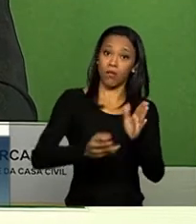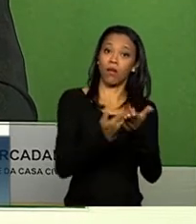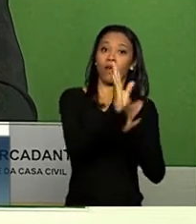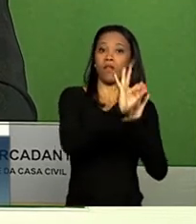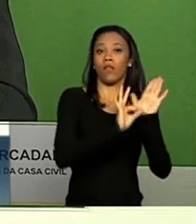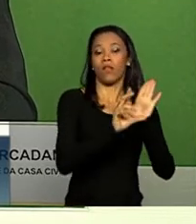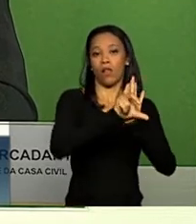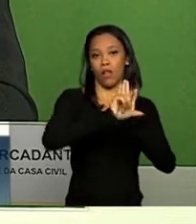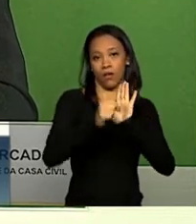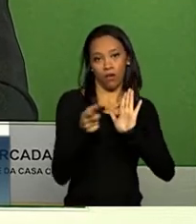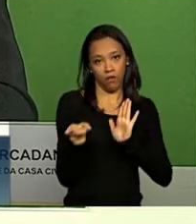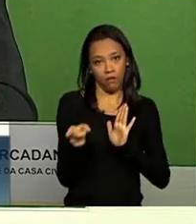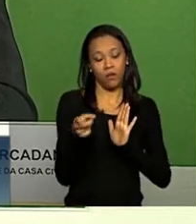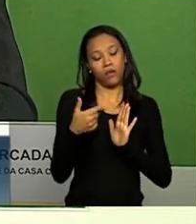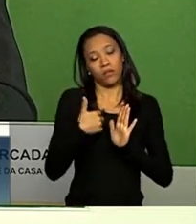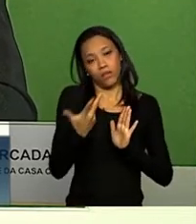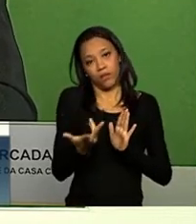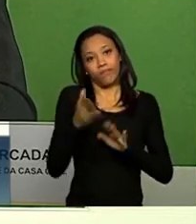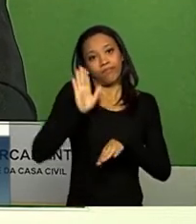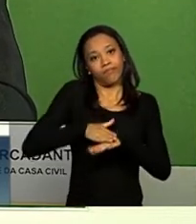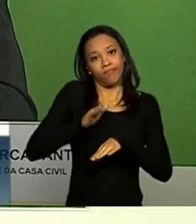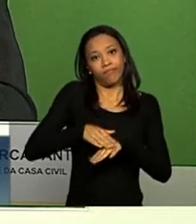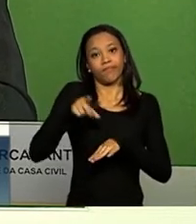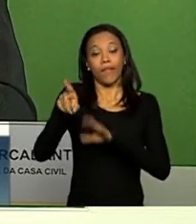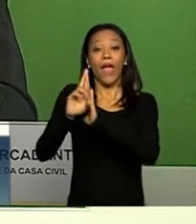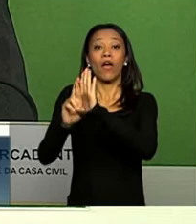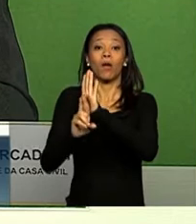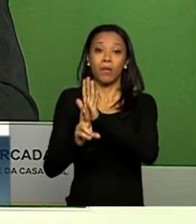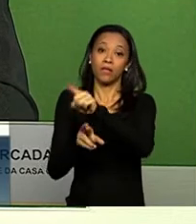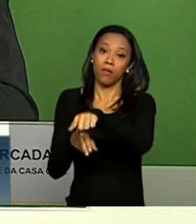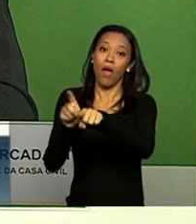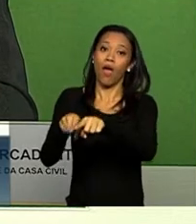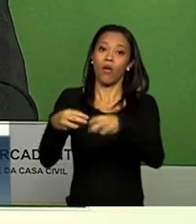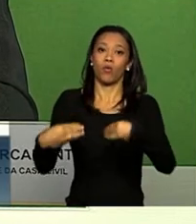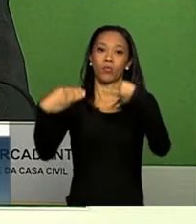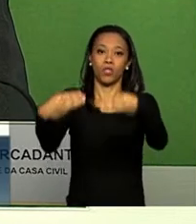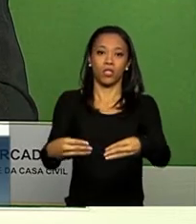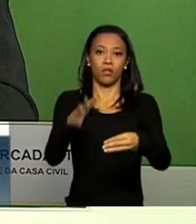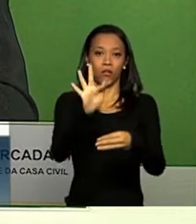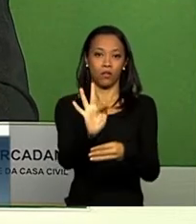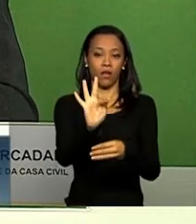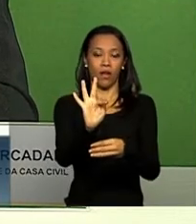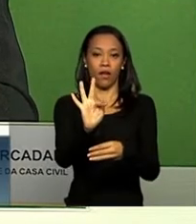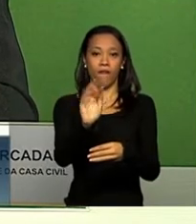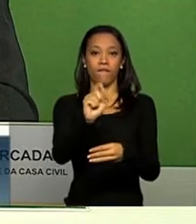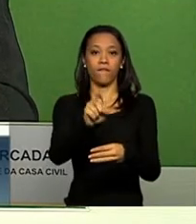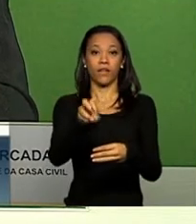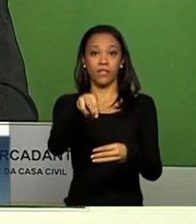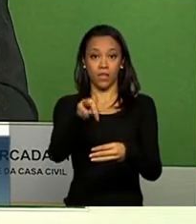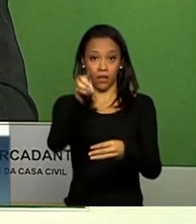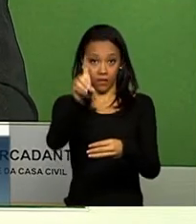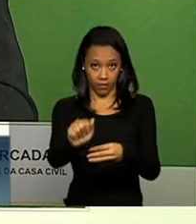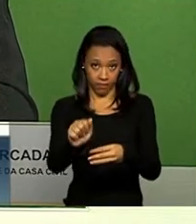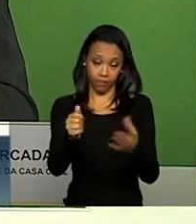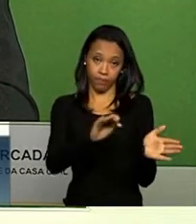nesse sentido, compete a regulamentação ao Ministério da Fazenda. Em relação à Previdência